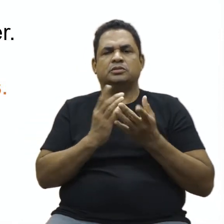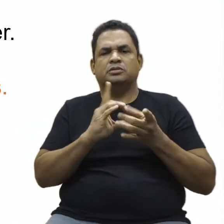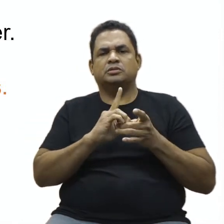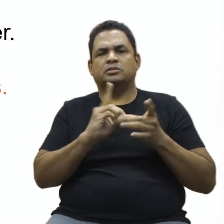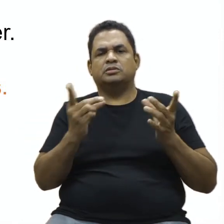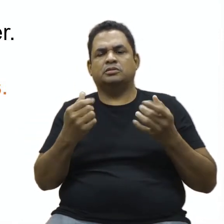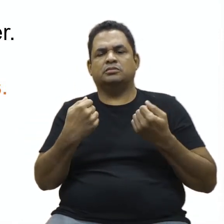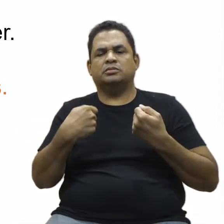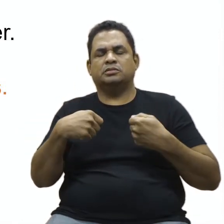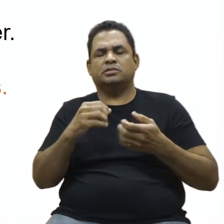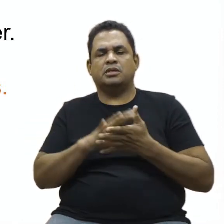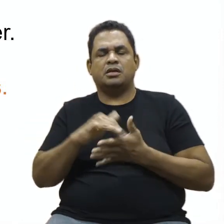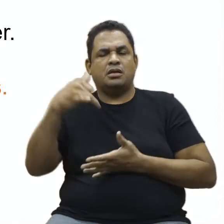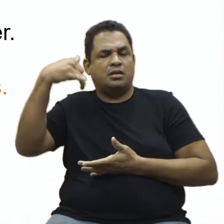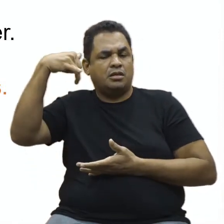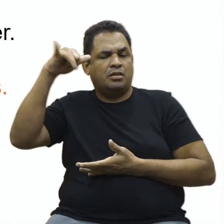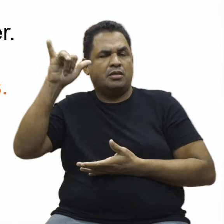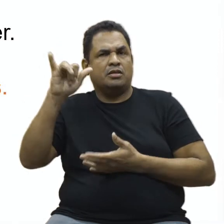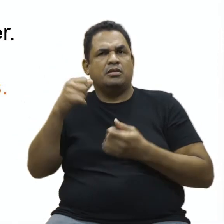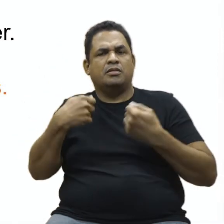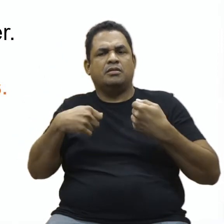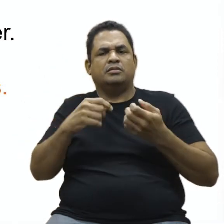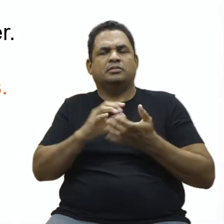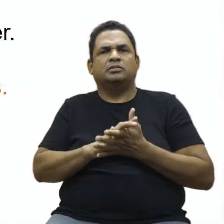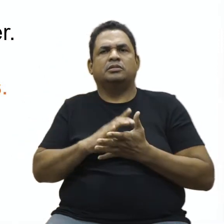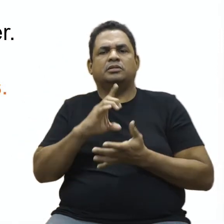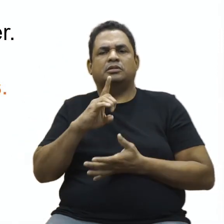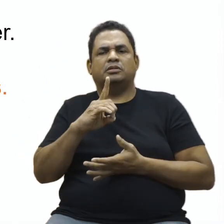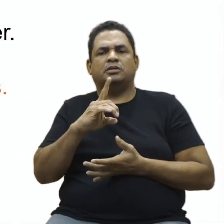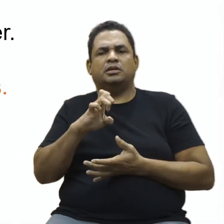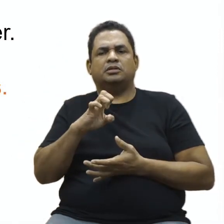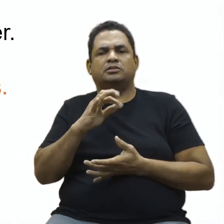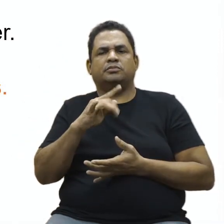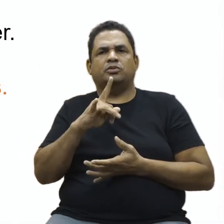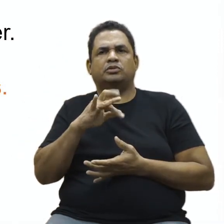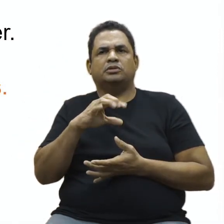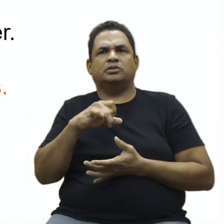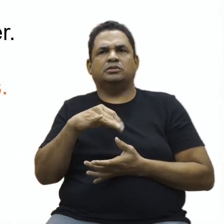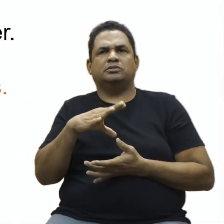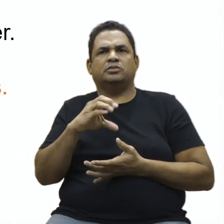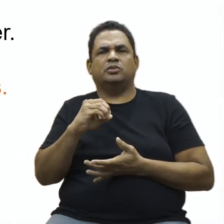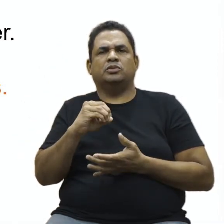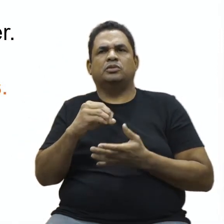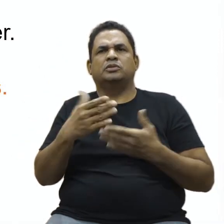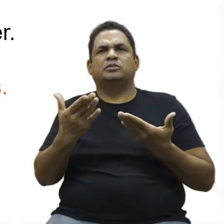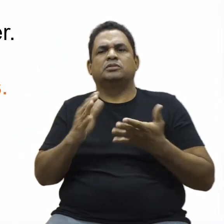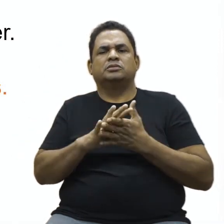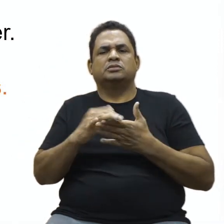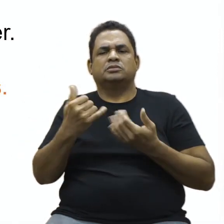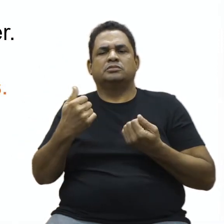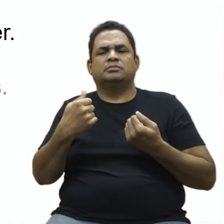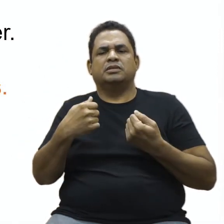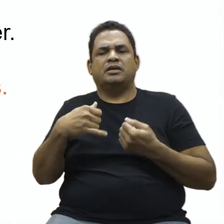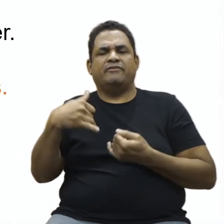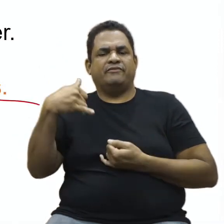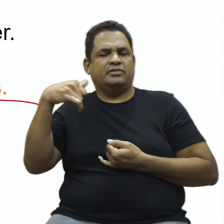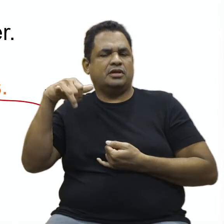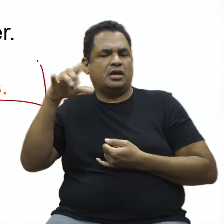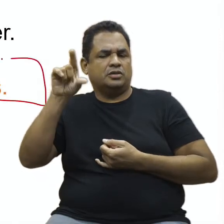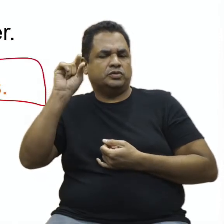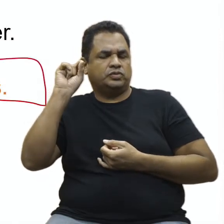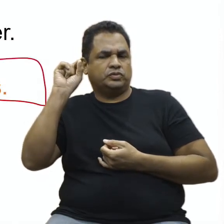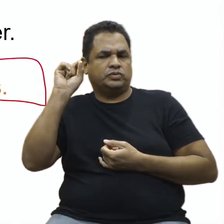que evitar, né, esse despotismo em que a gente possa, né, evitar escolher governantes que